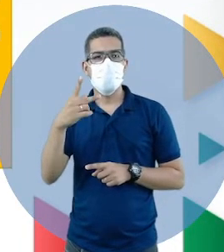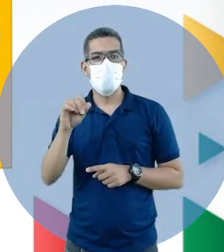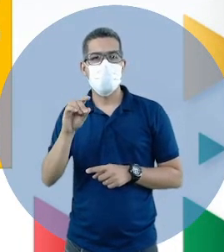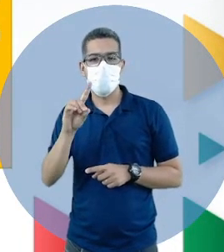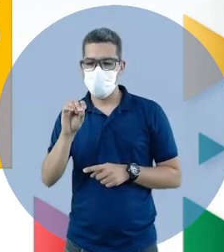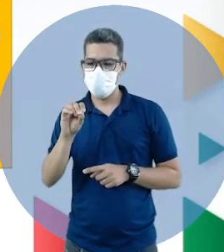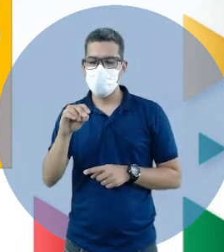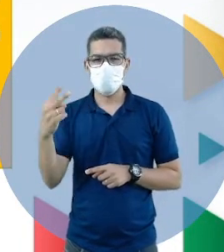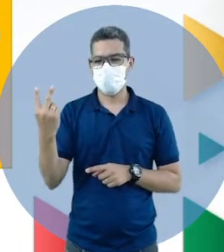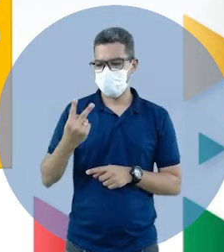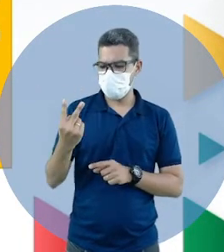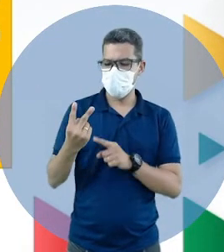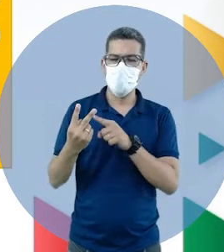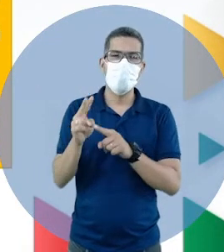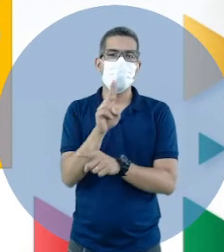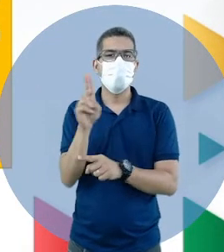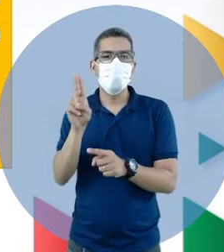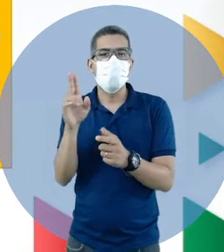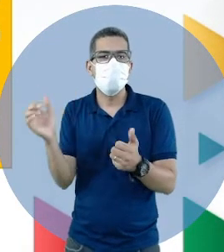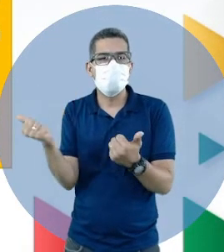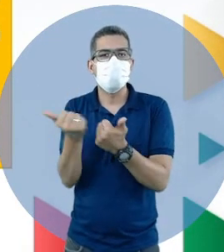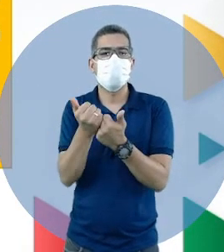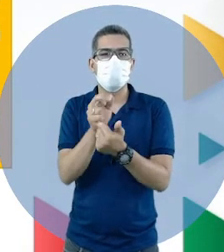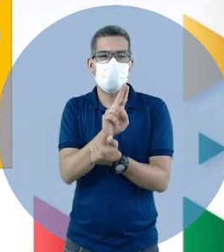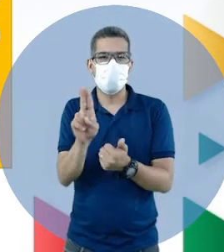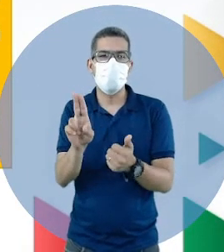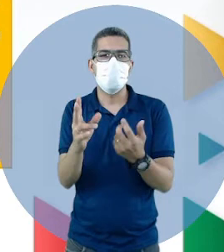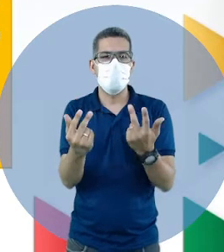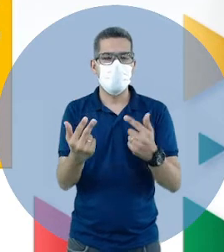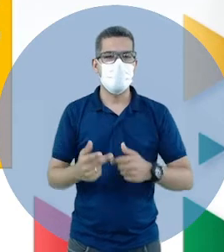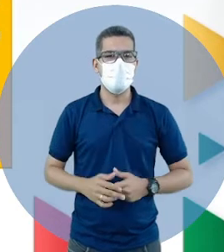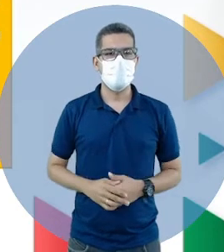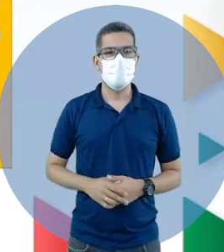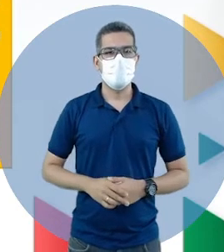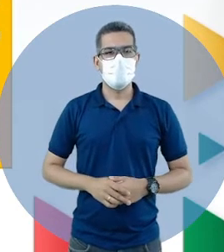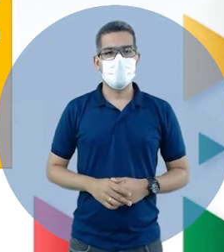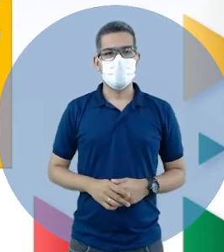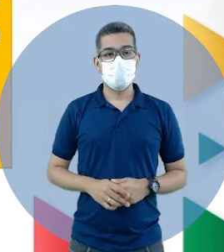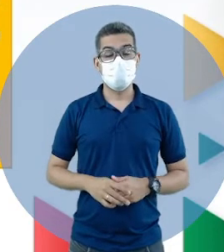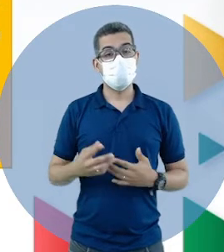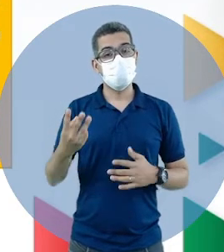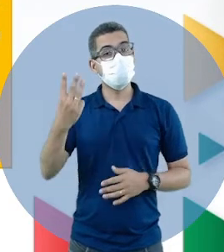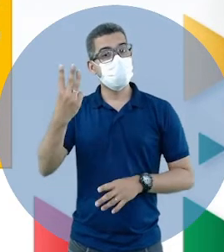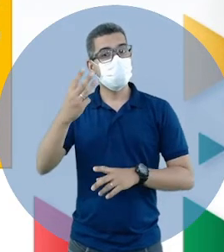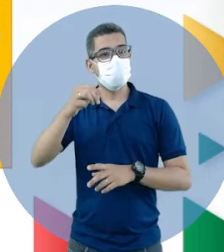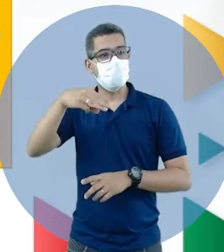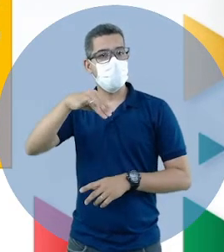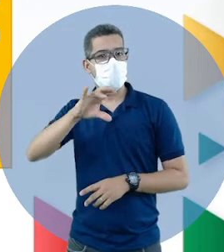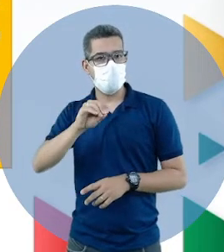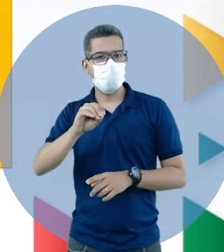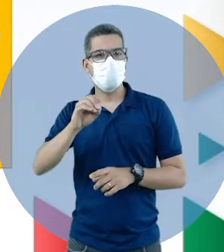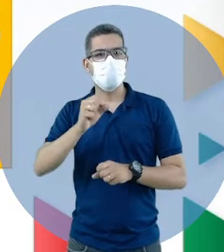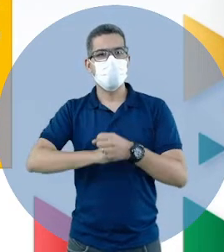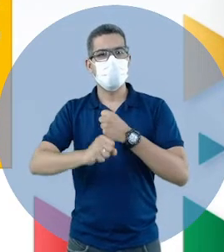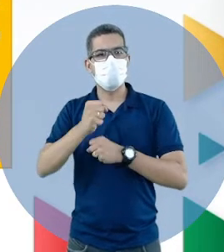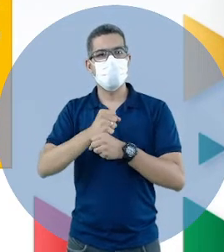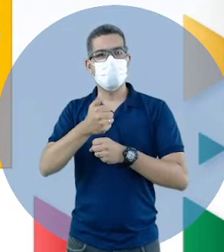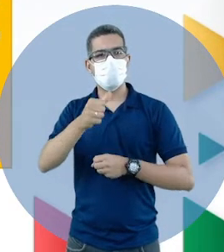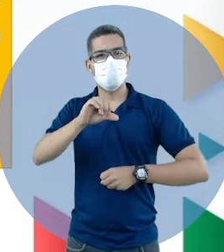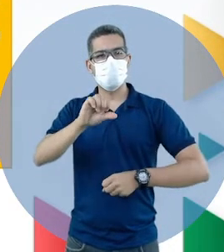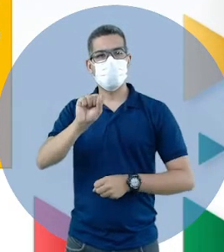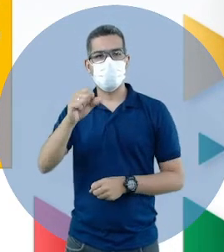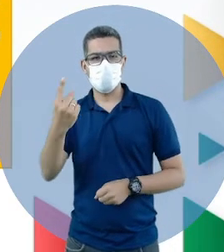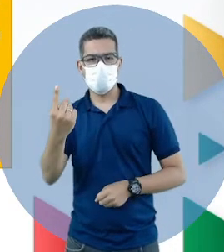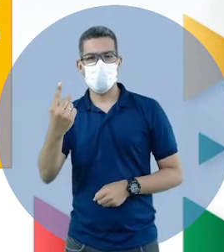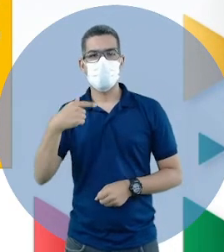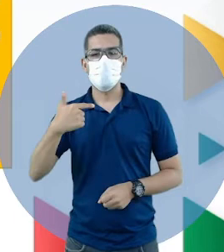ao seu anterior, ao papa anterior. A 13 de maio de 1981, foi atingido por um tiro